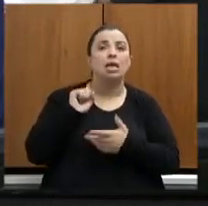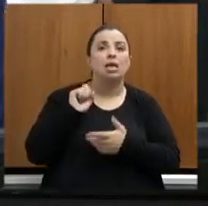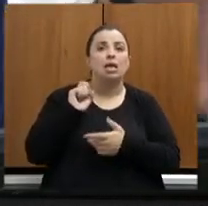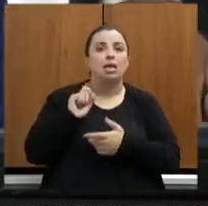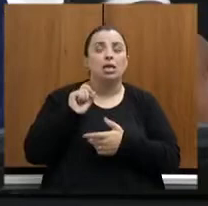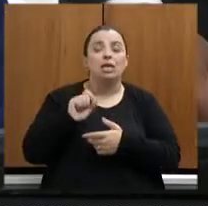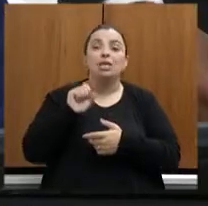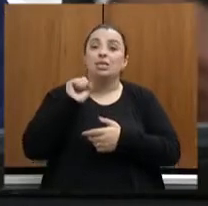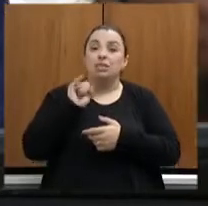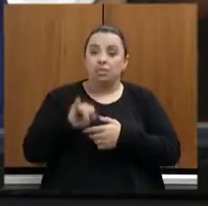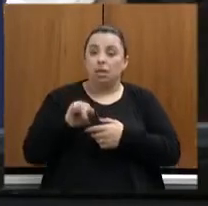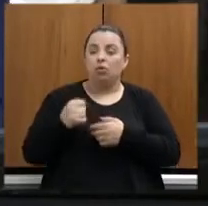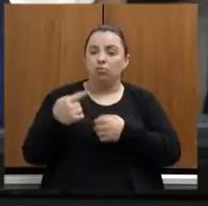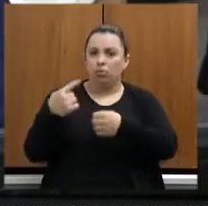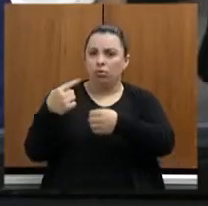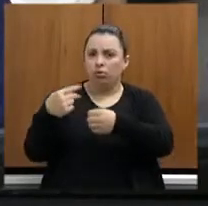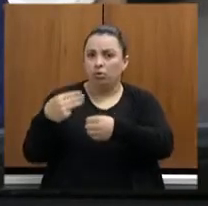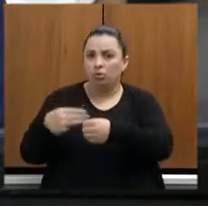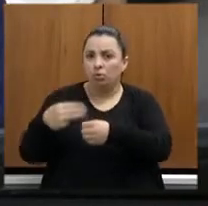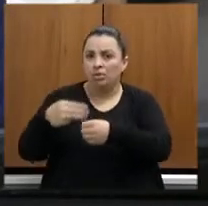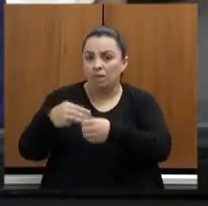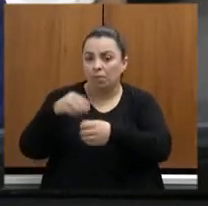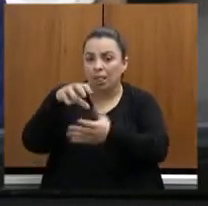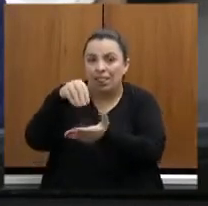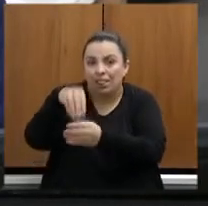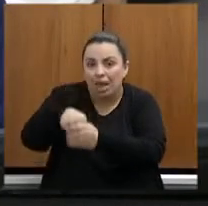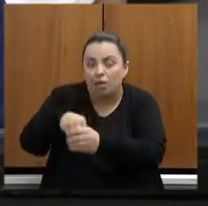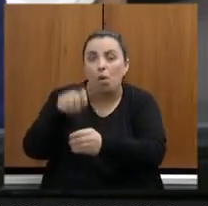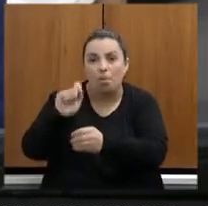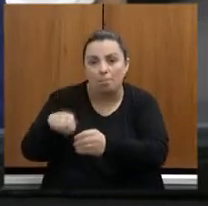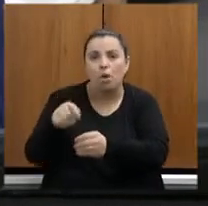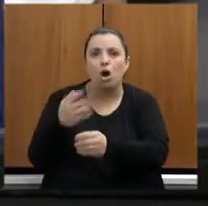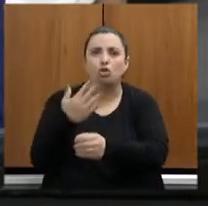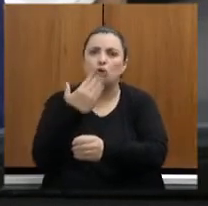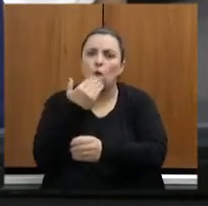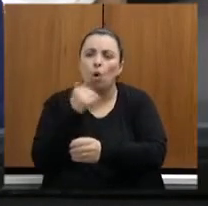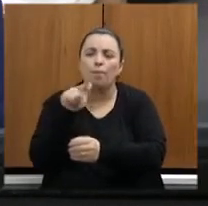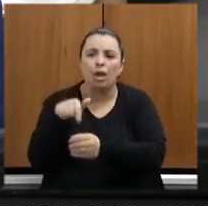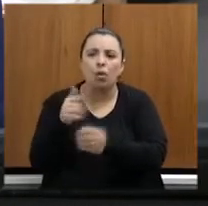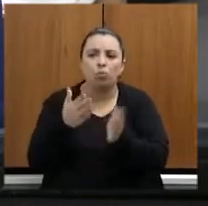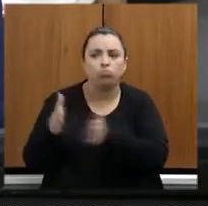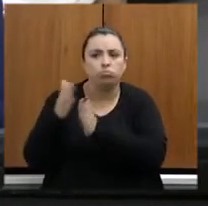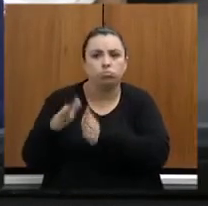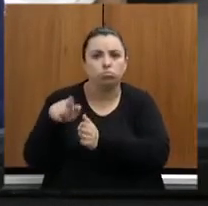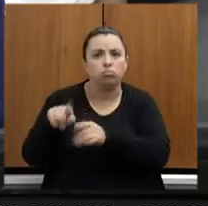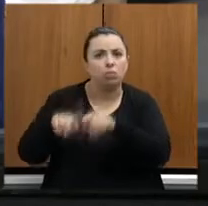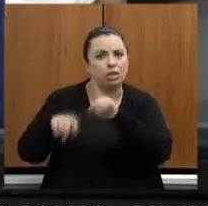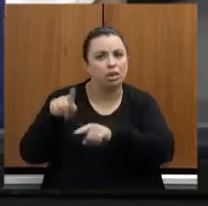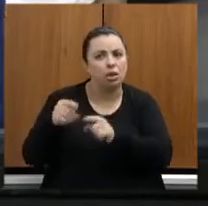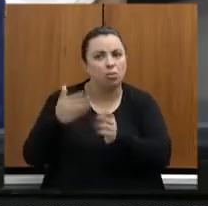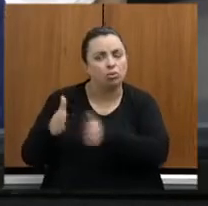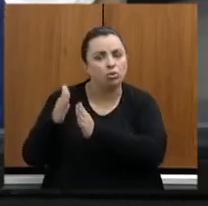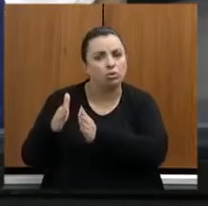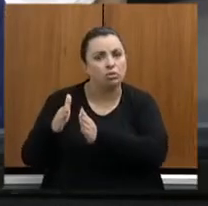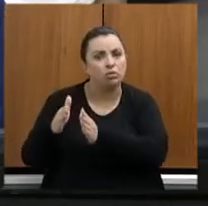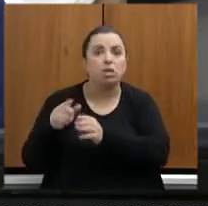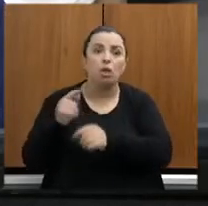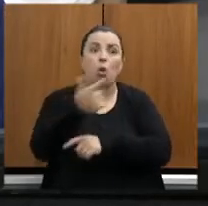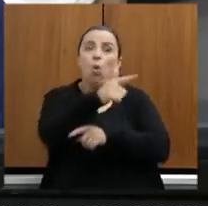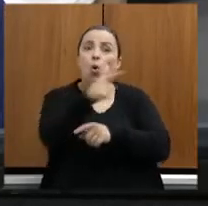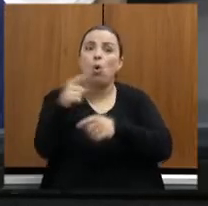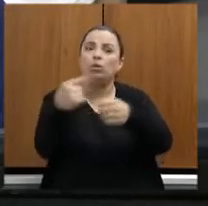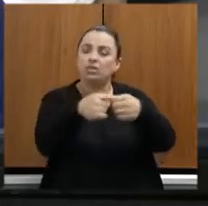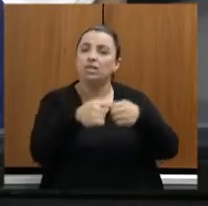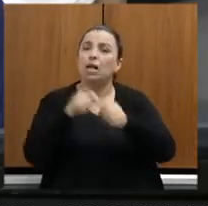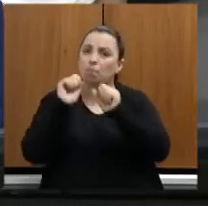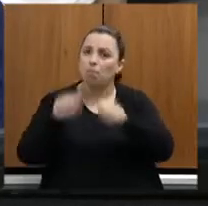consumir um alimento Eu acho que o outro município também pode nós somos adeptos disso mas com seriedade os municípios tem